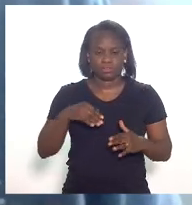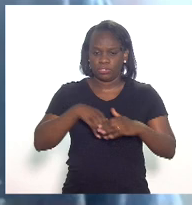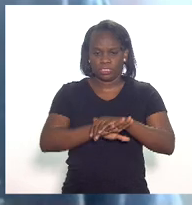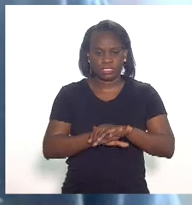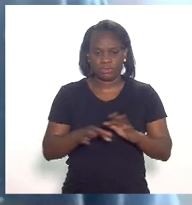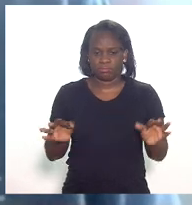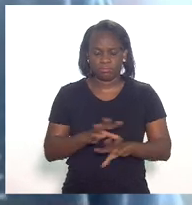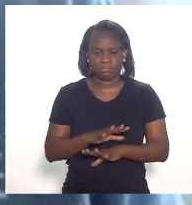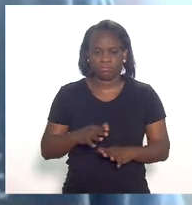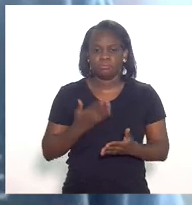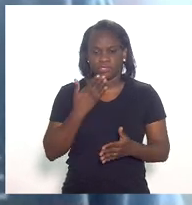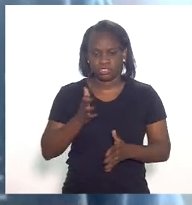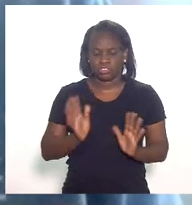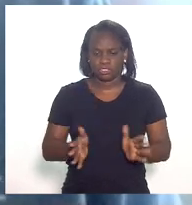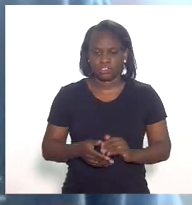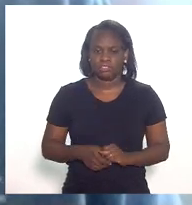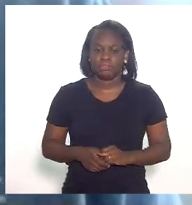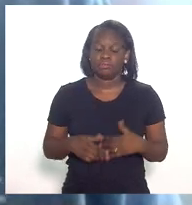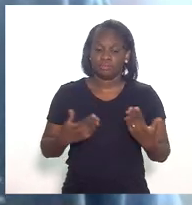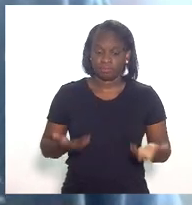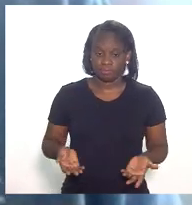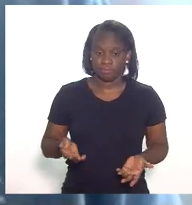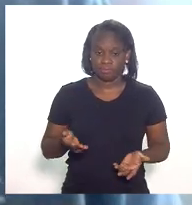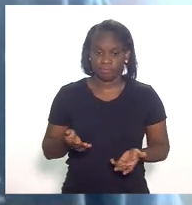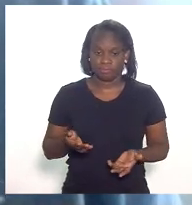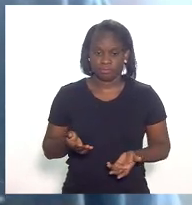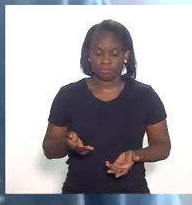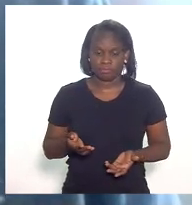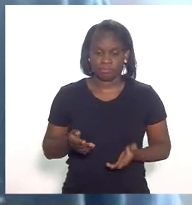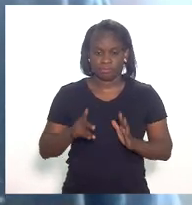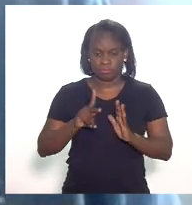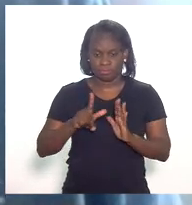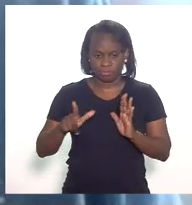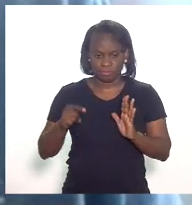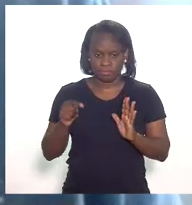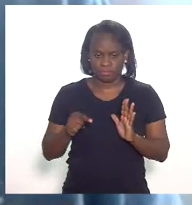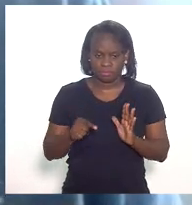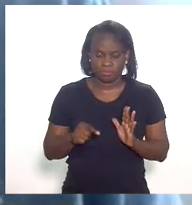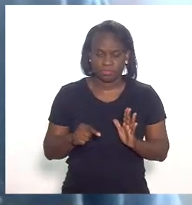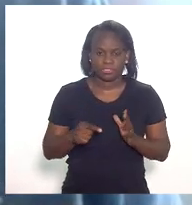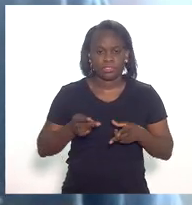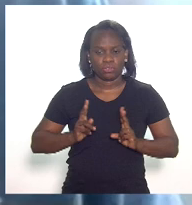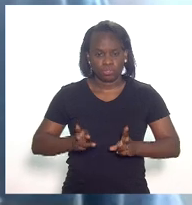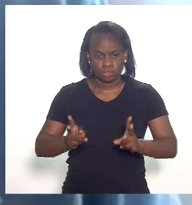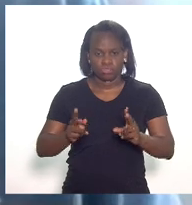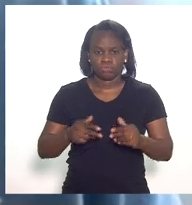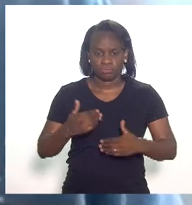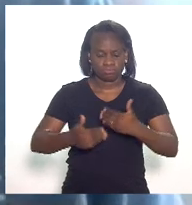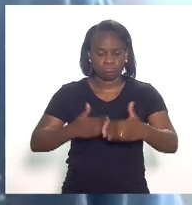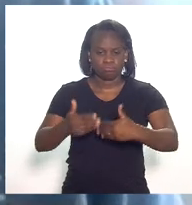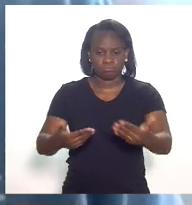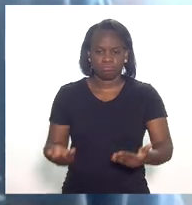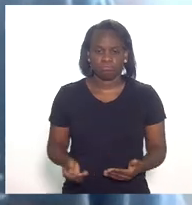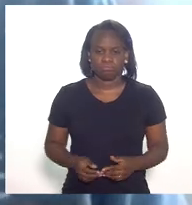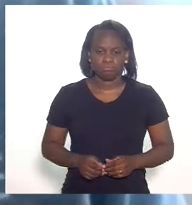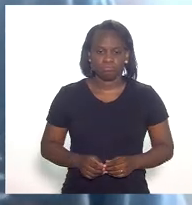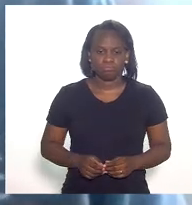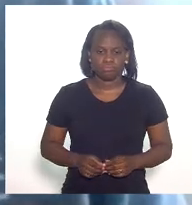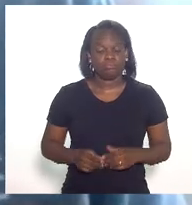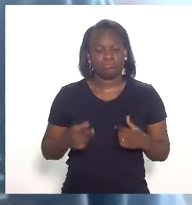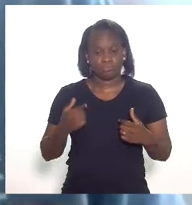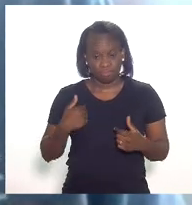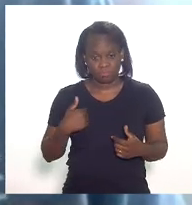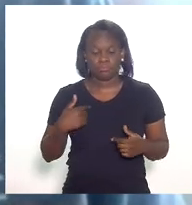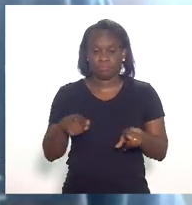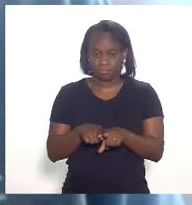foi pedido. O que faz com que o PL tenha que continuar tramitando. Né? Eu